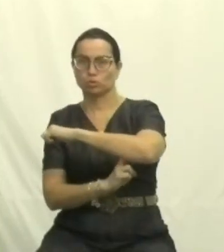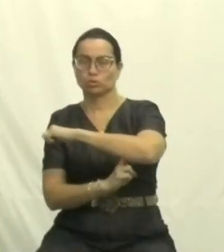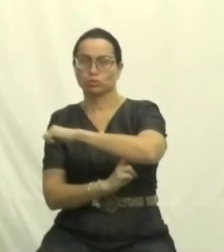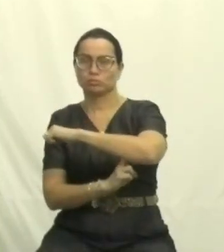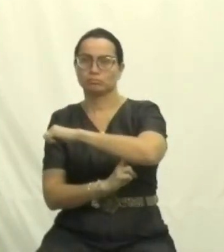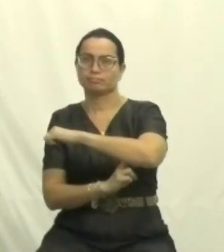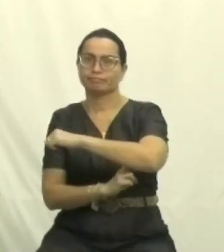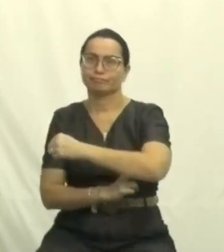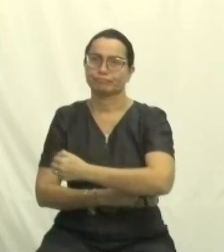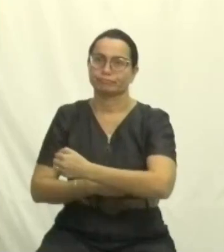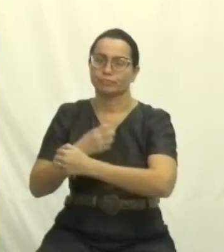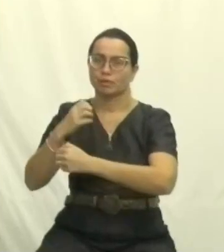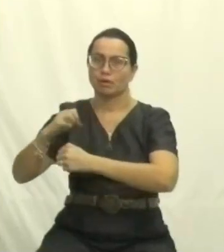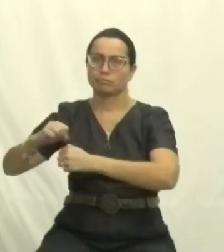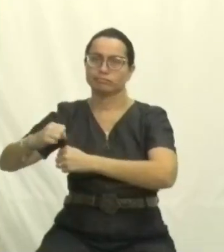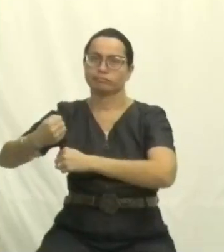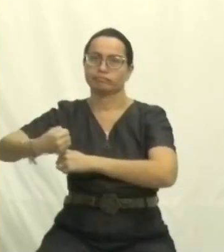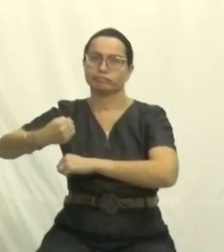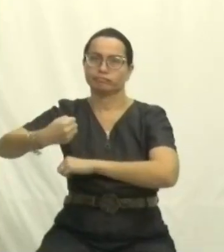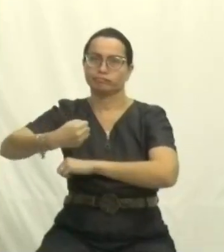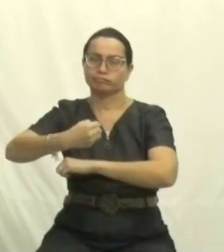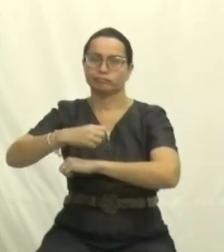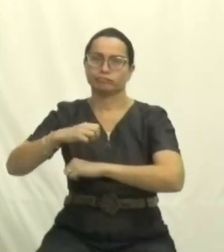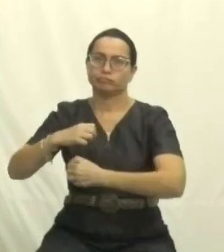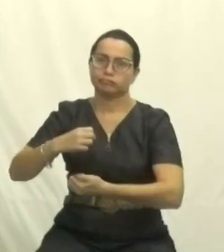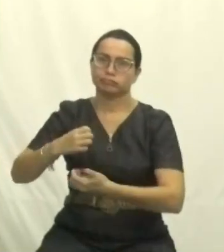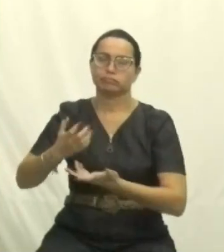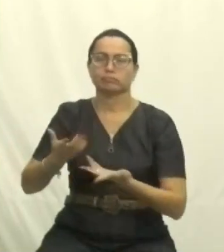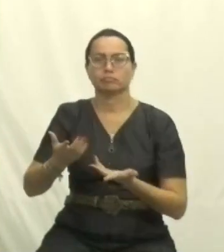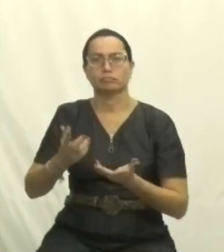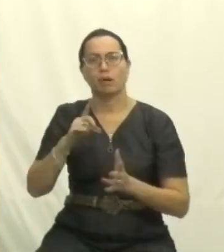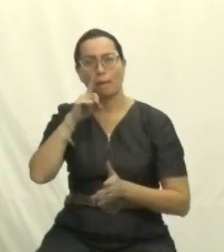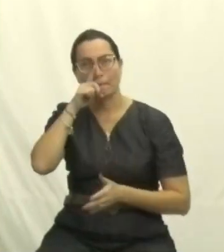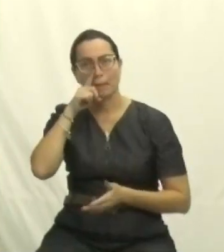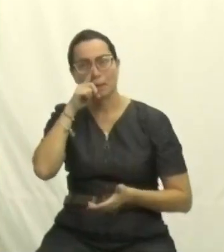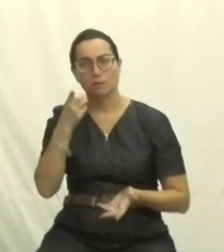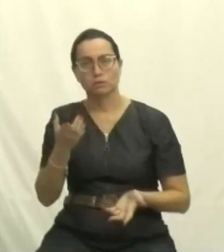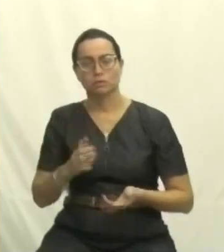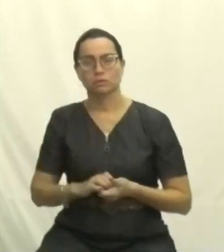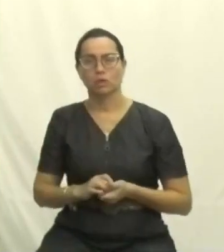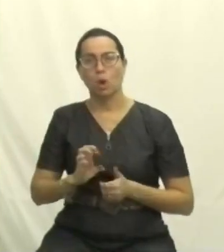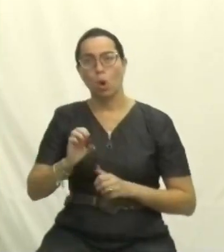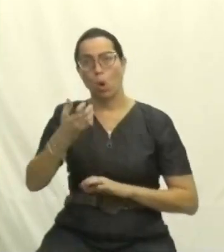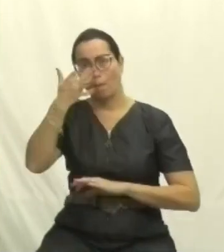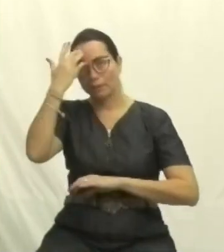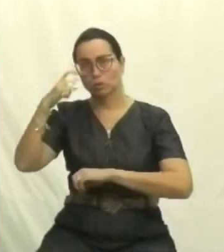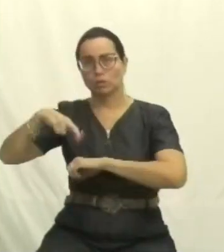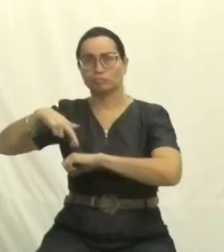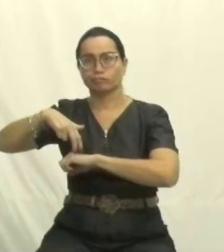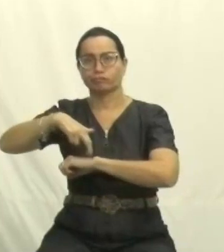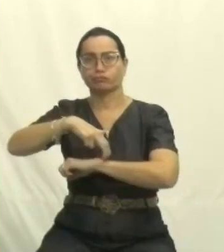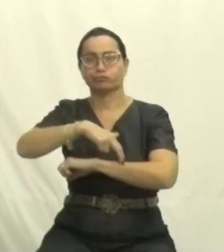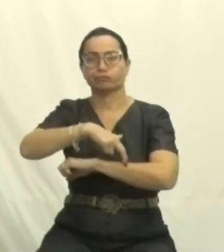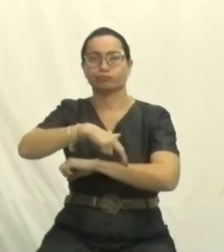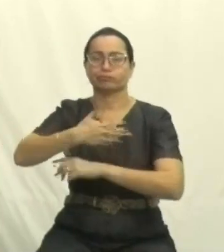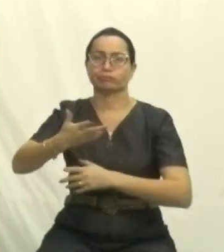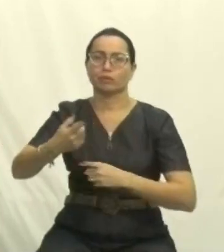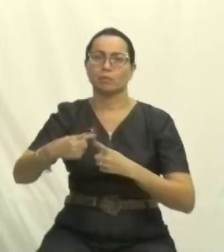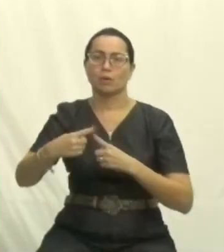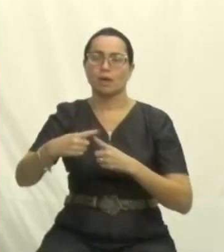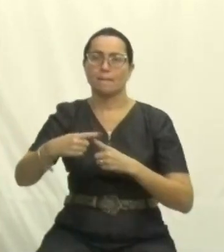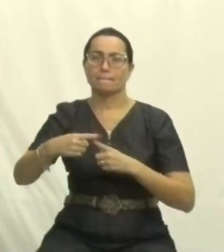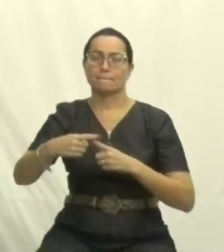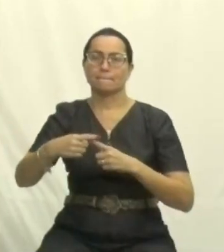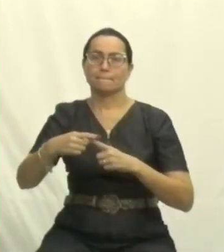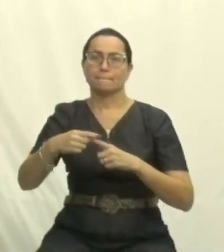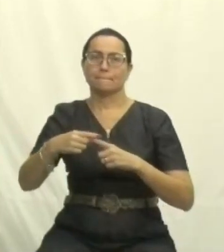dos veículos que por elas trafegam. Além da insegurança dos pedestres, pois não há proteção